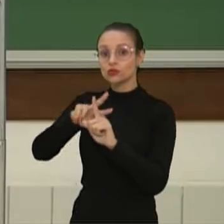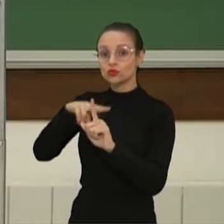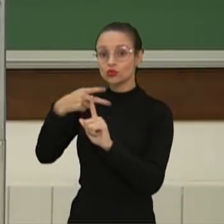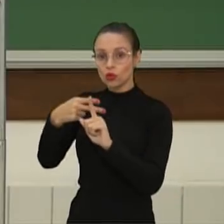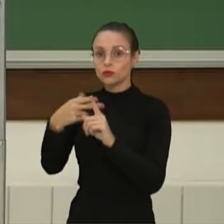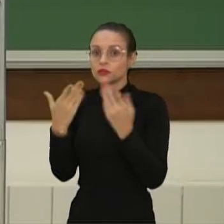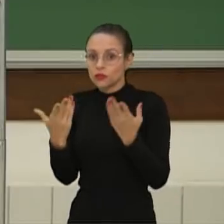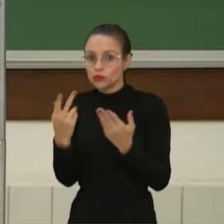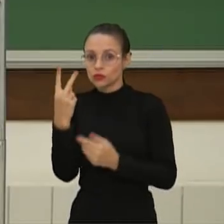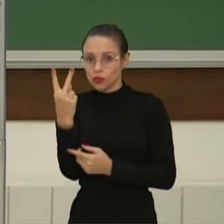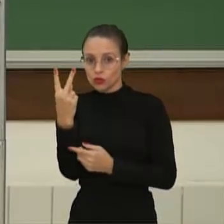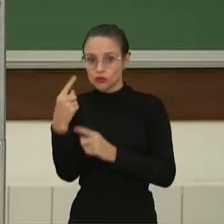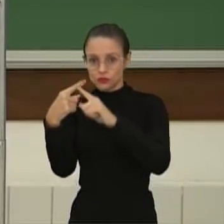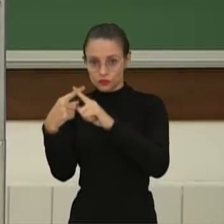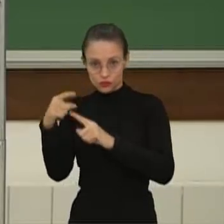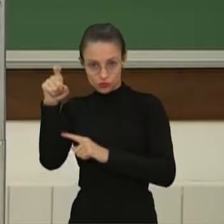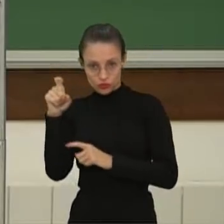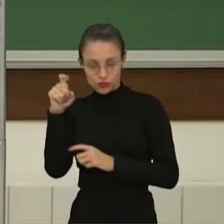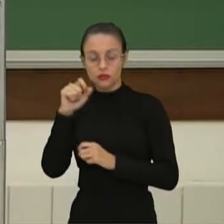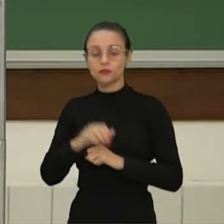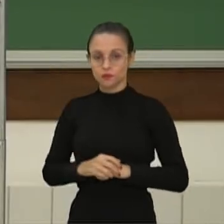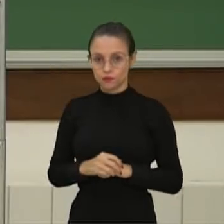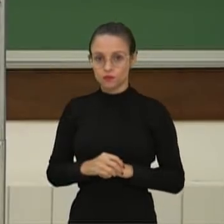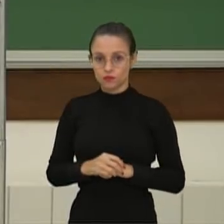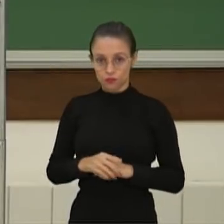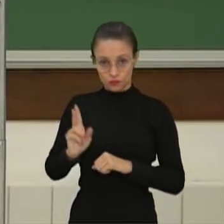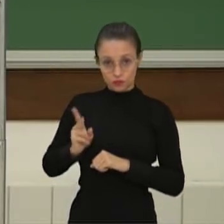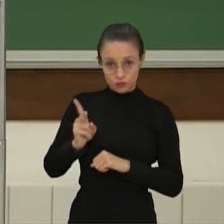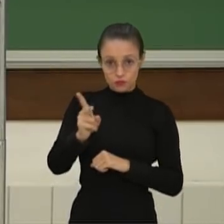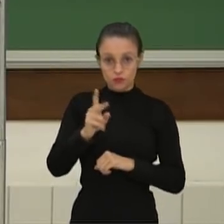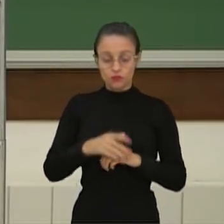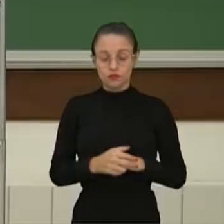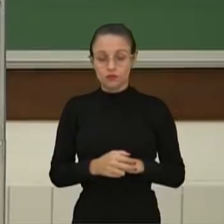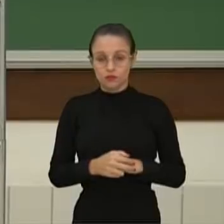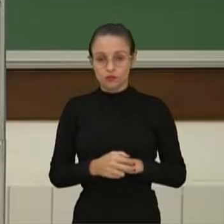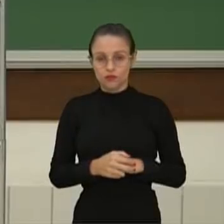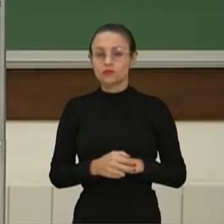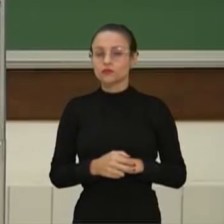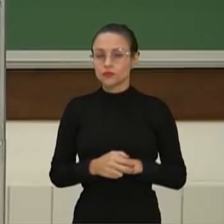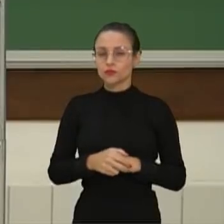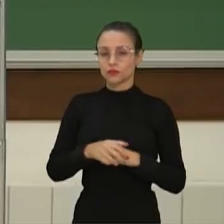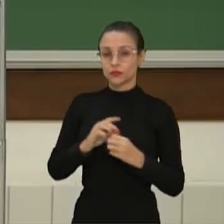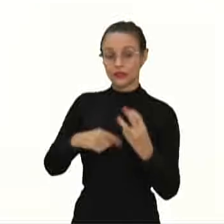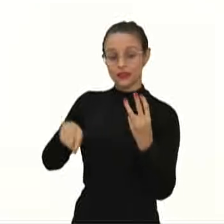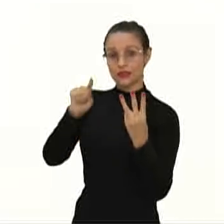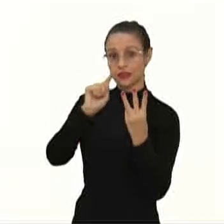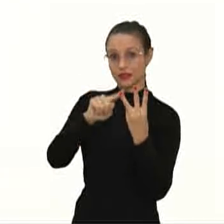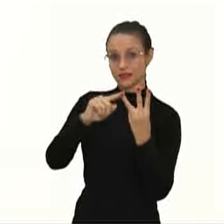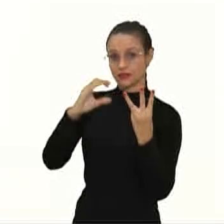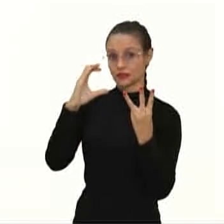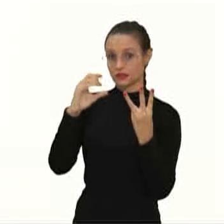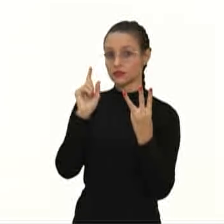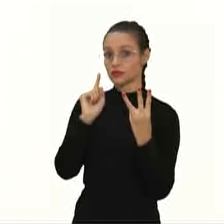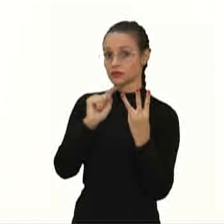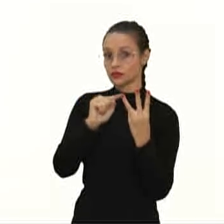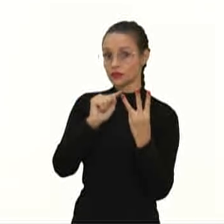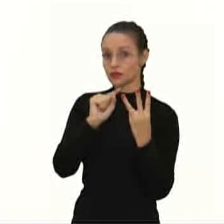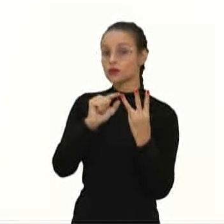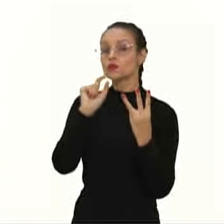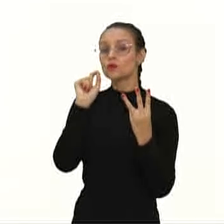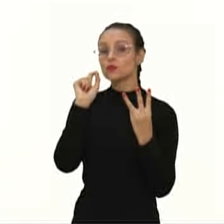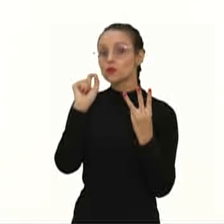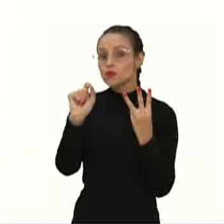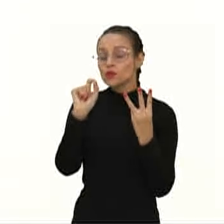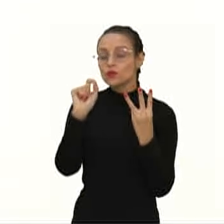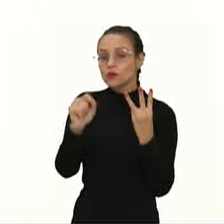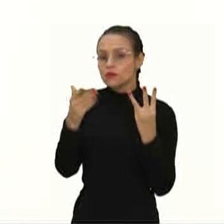ser 2 vezes X. Vamos continuar lendo? E o funcionário C produziu